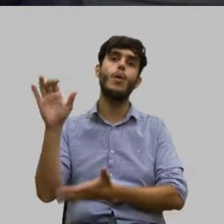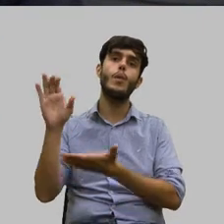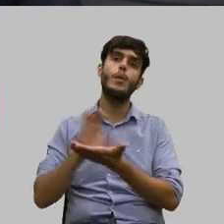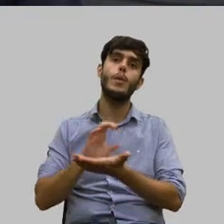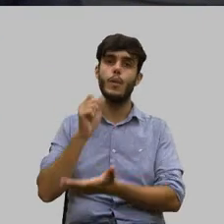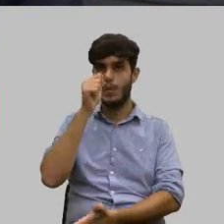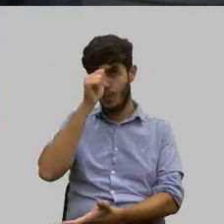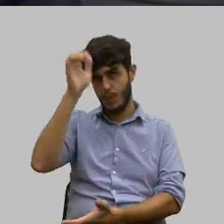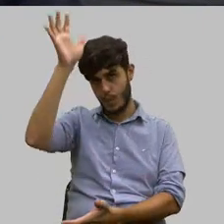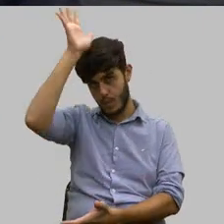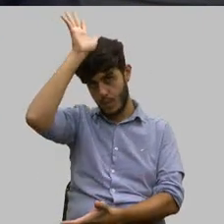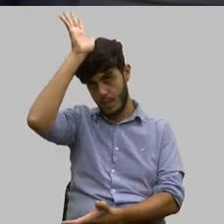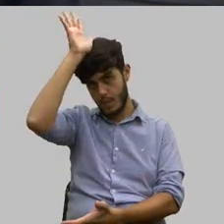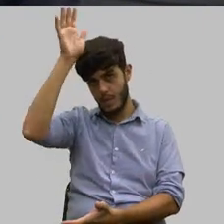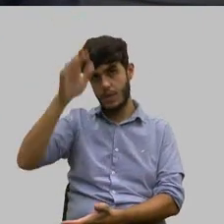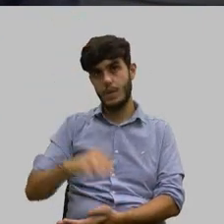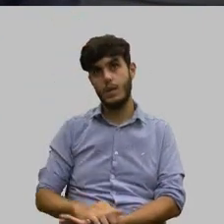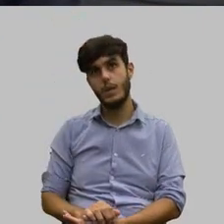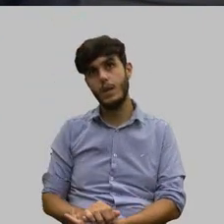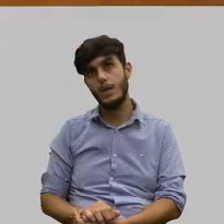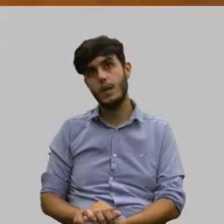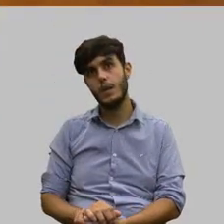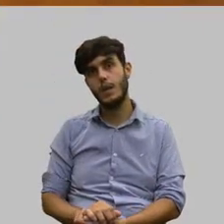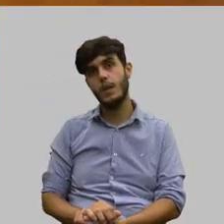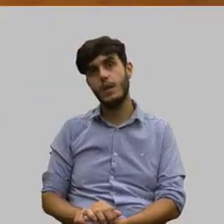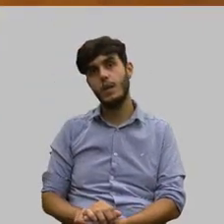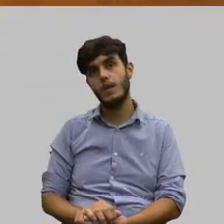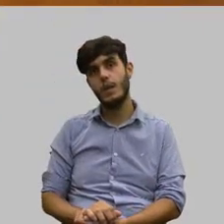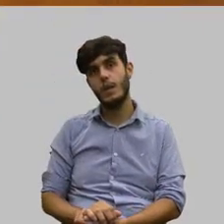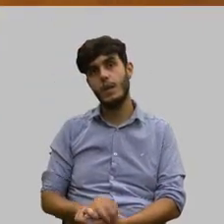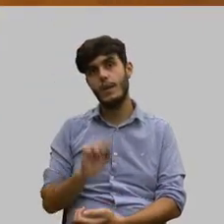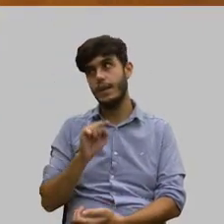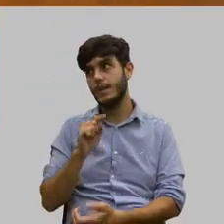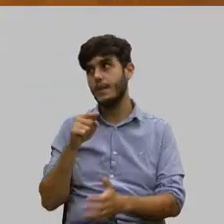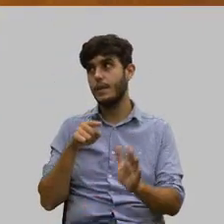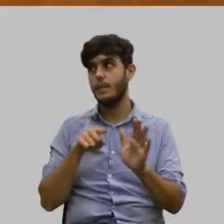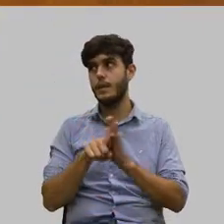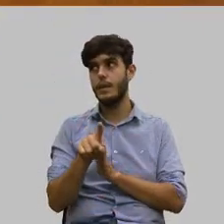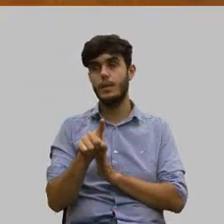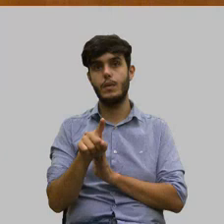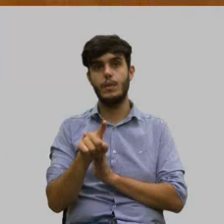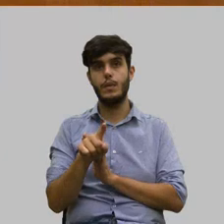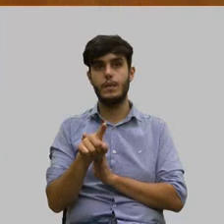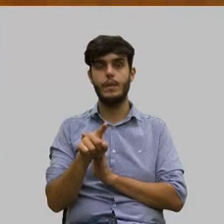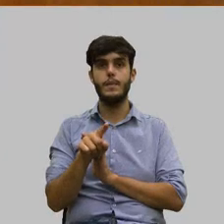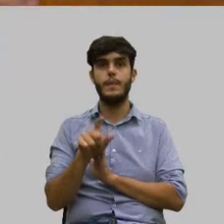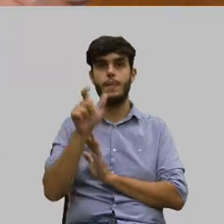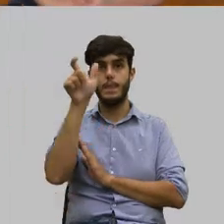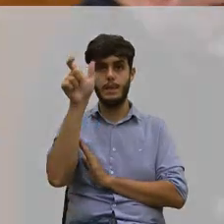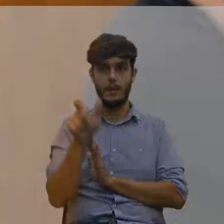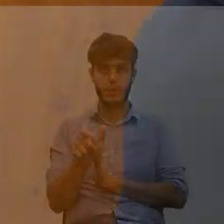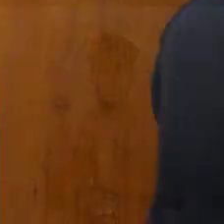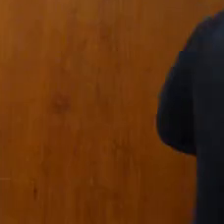bombeiros essa pergunta simples essa pergunta e eh de vossa excelência